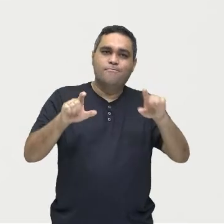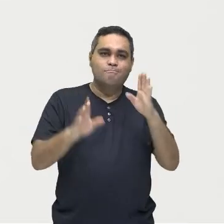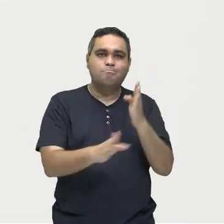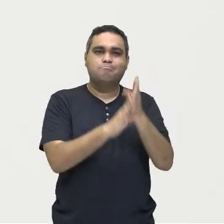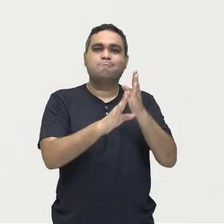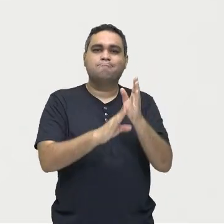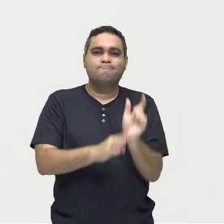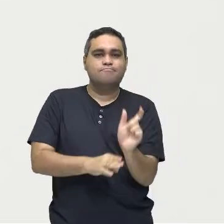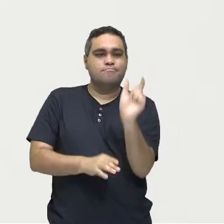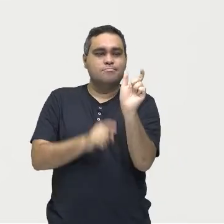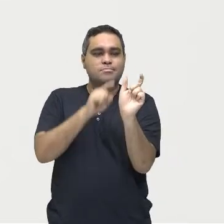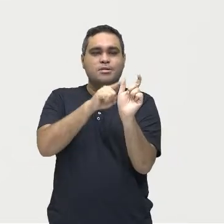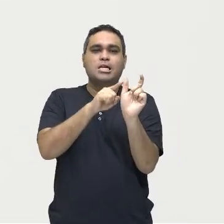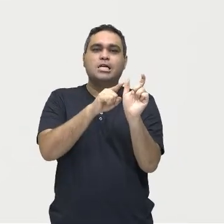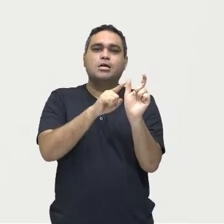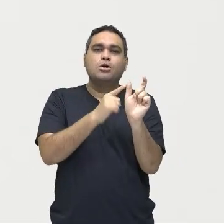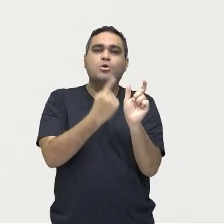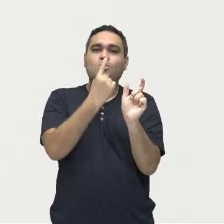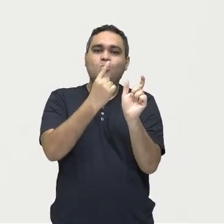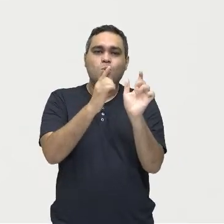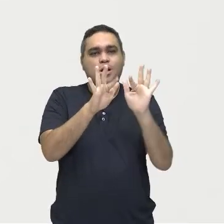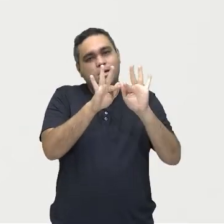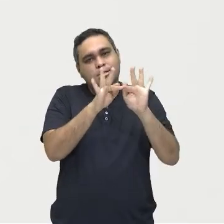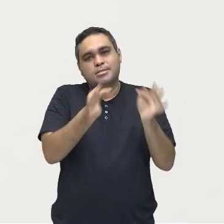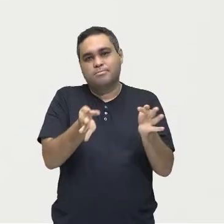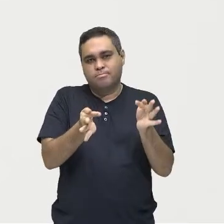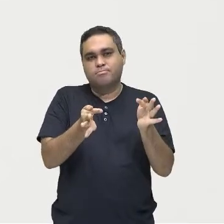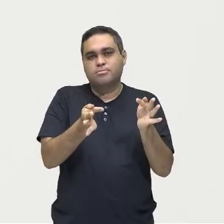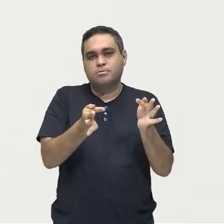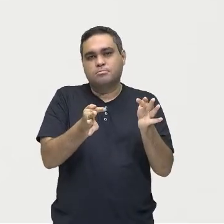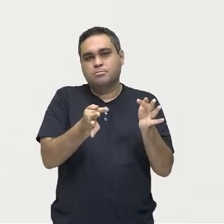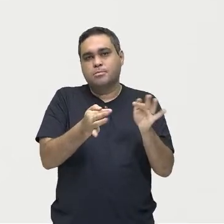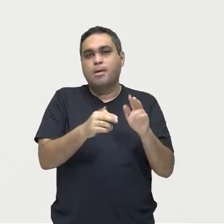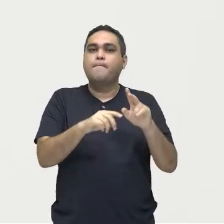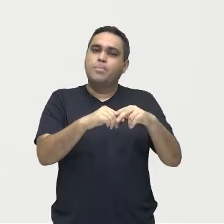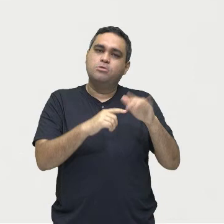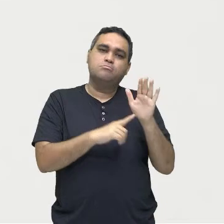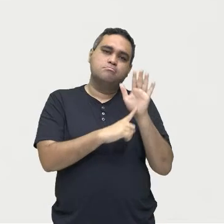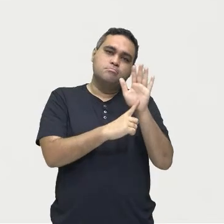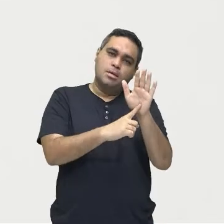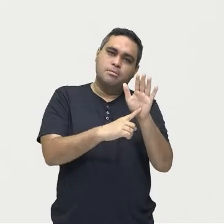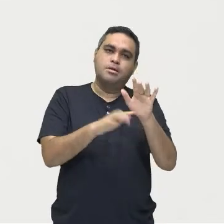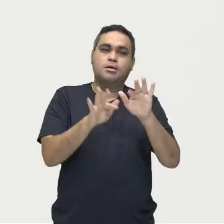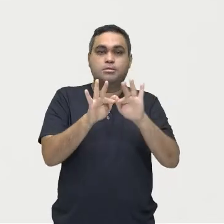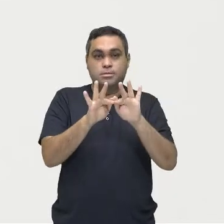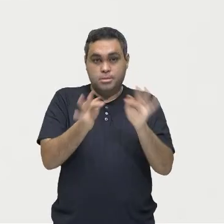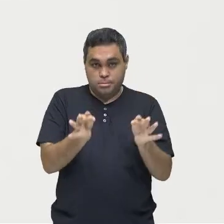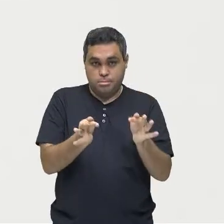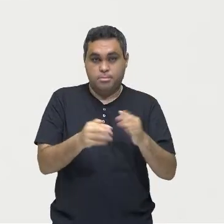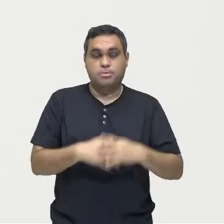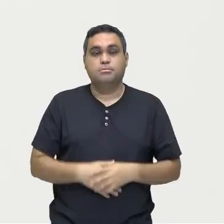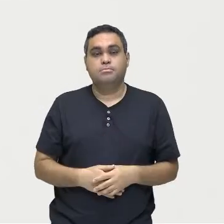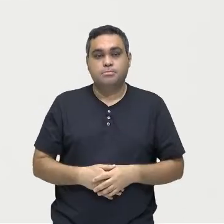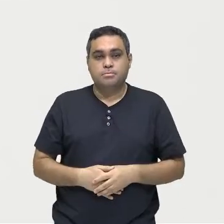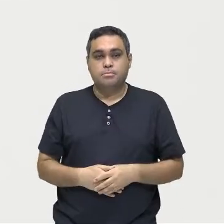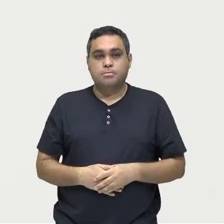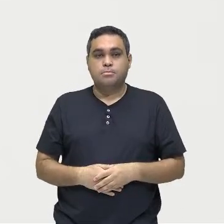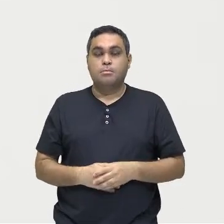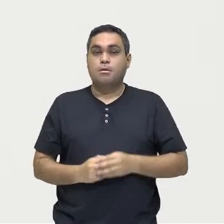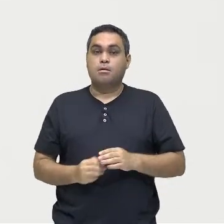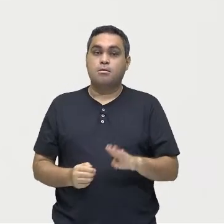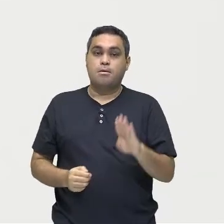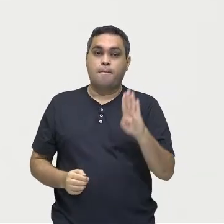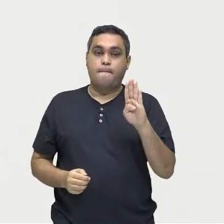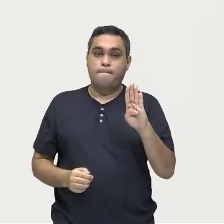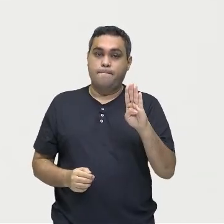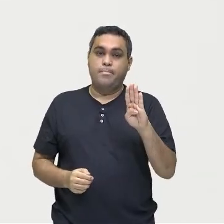presente, a gente consegue identificá-lo naturalmente. Então, por isso que ele é determinado, tá? Na letra B, a